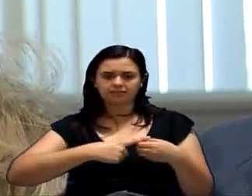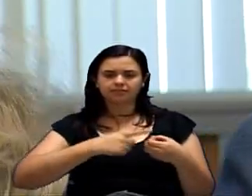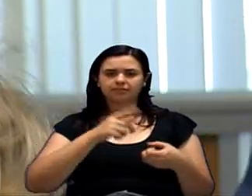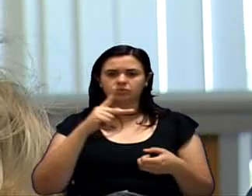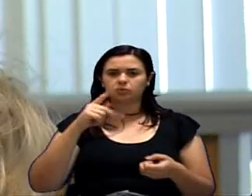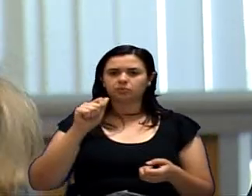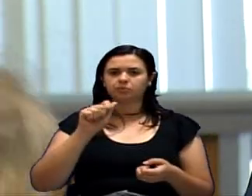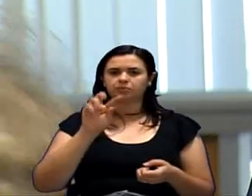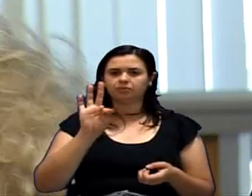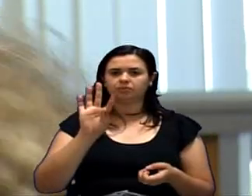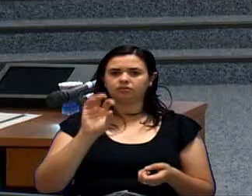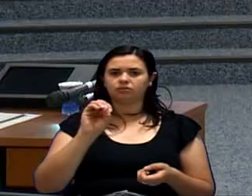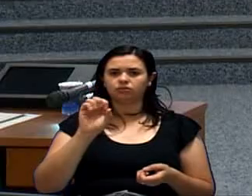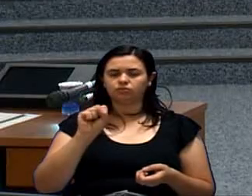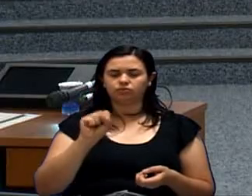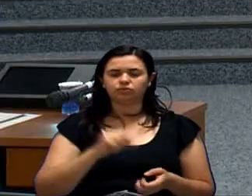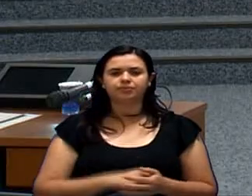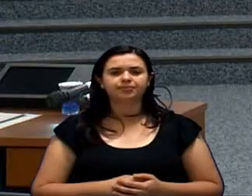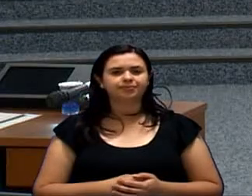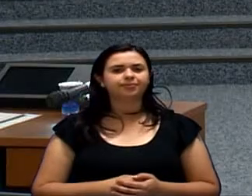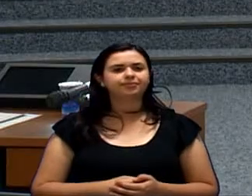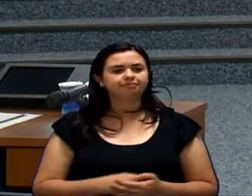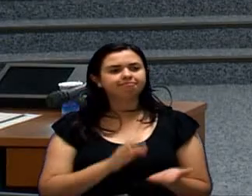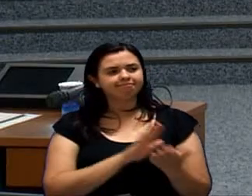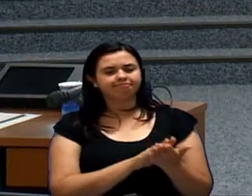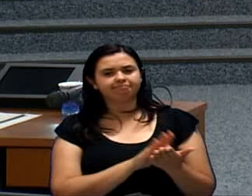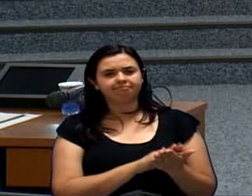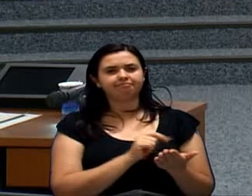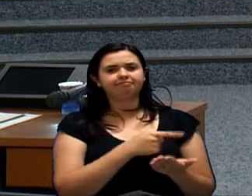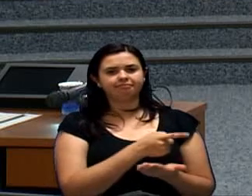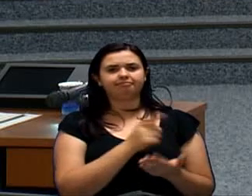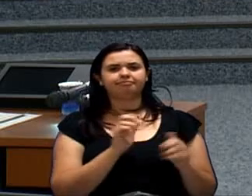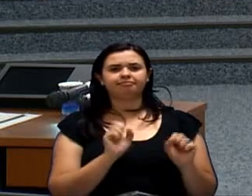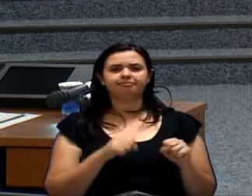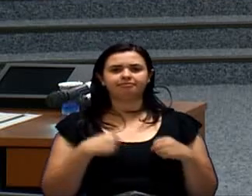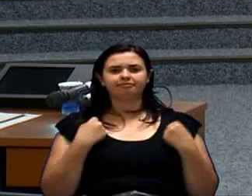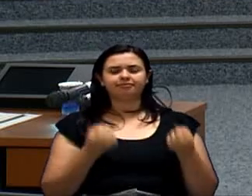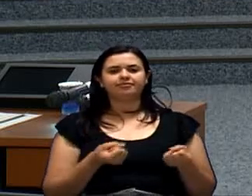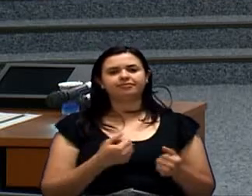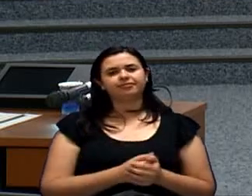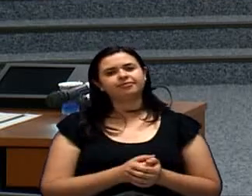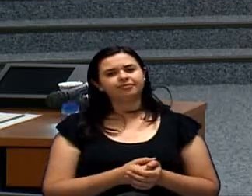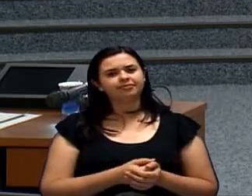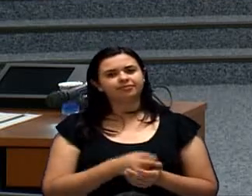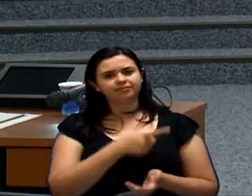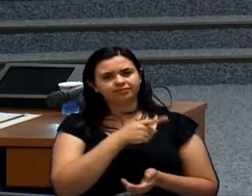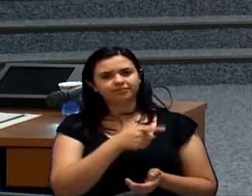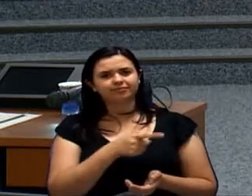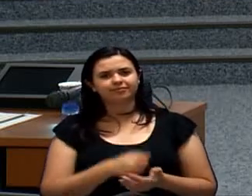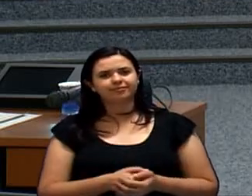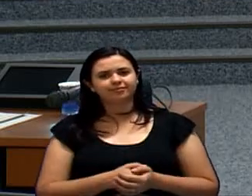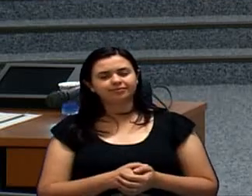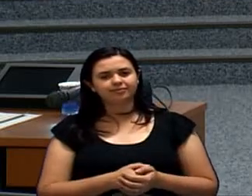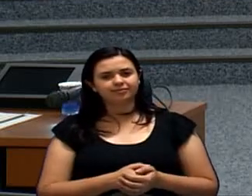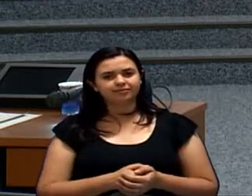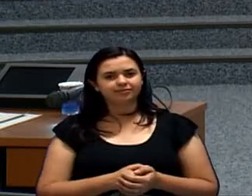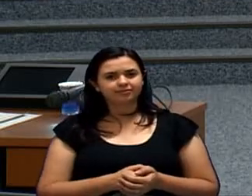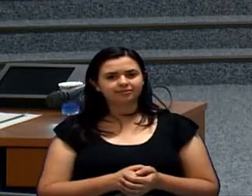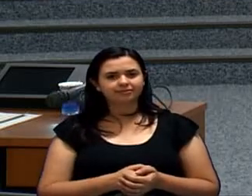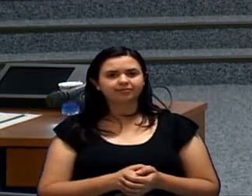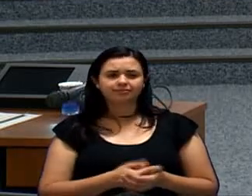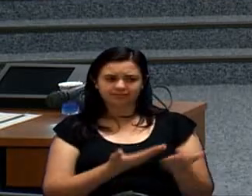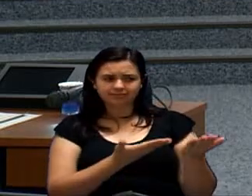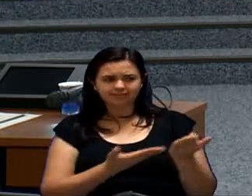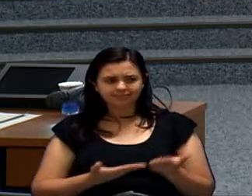congratulações. Parabéns pelo trabalho que você desenvolve ali. Senhora, você, mas... A senhora, então, você. Por bem